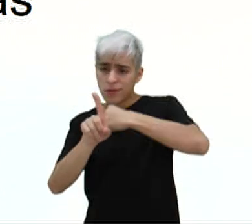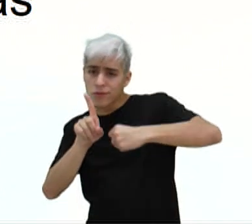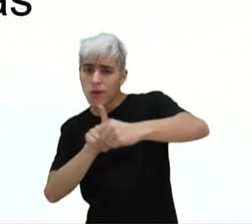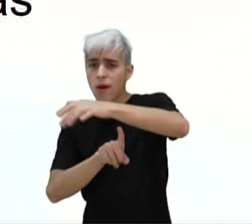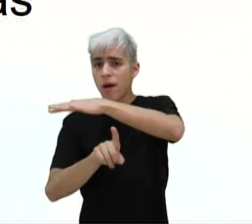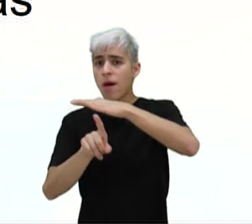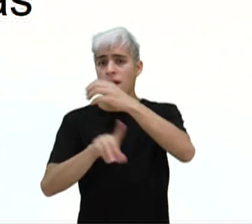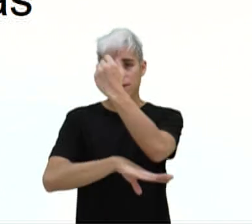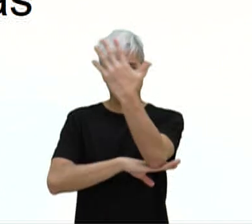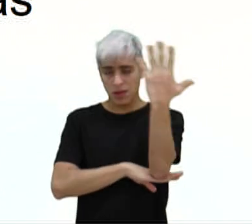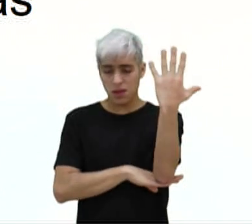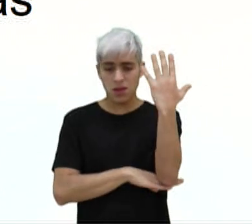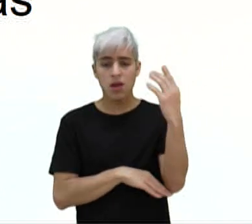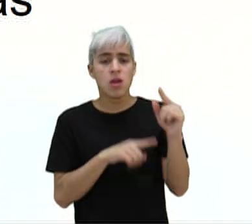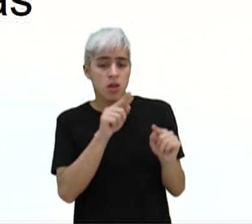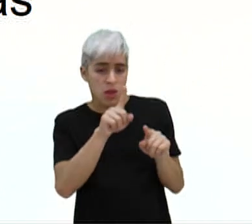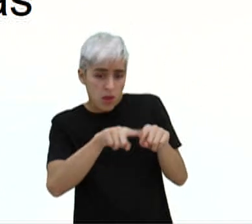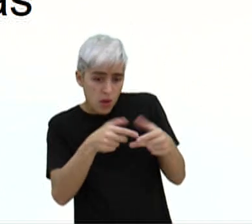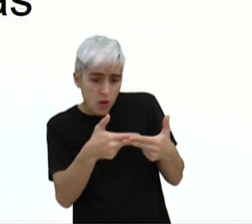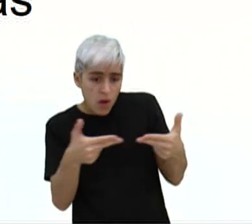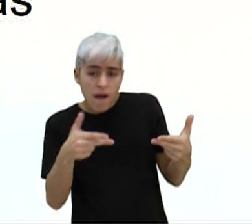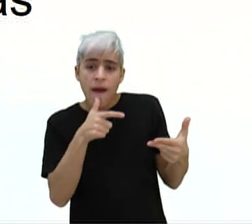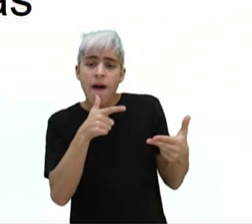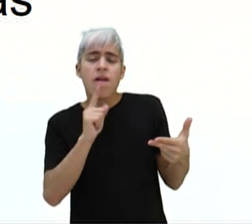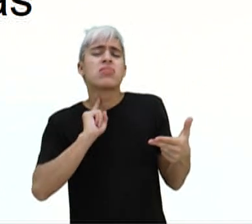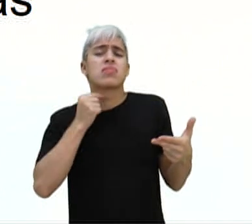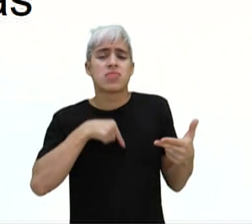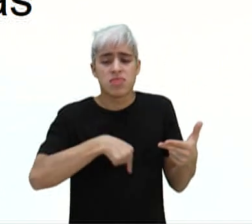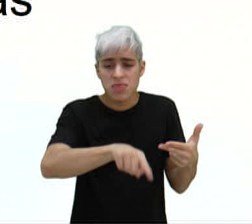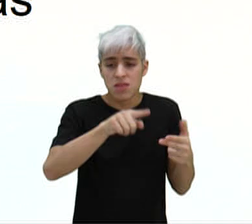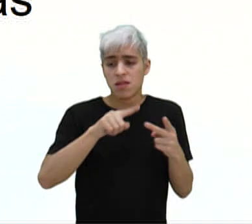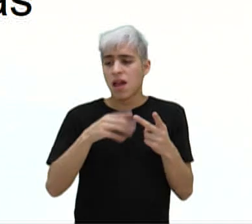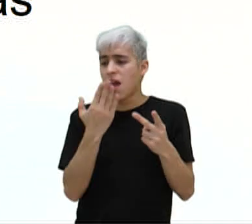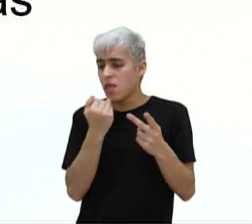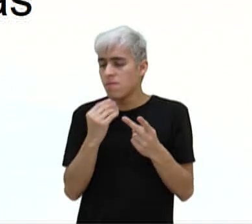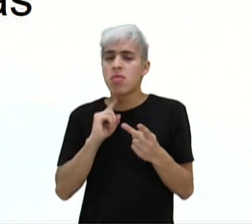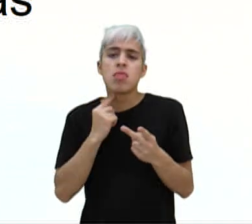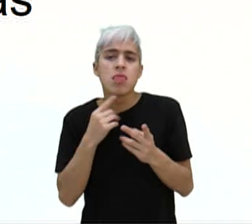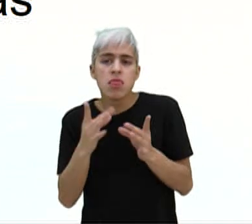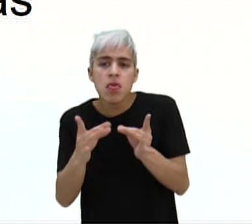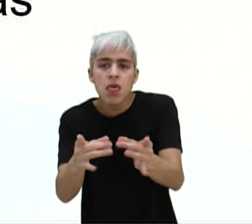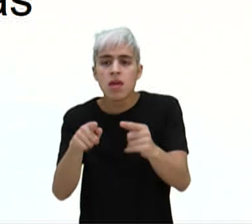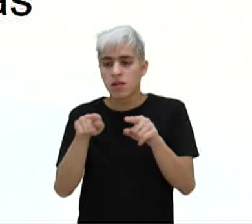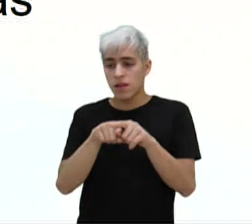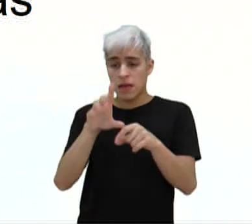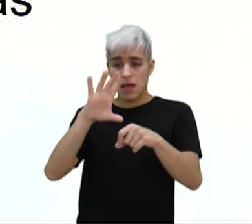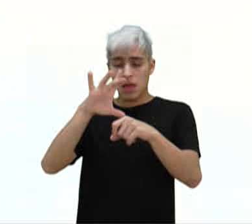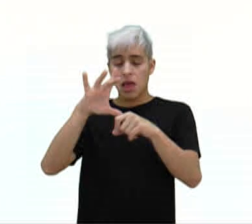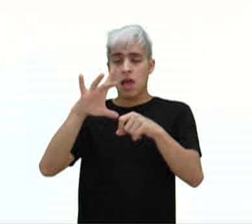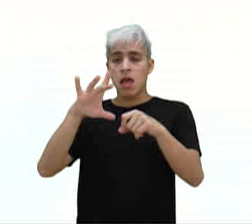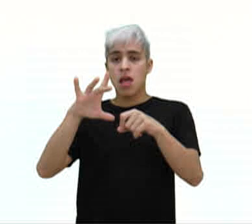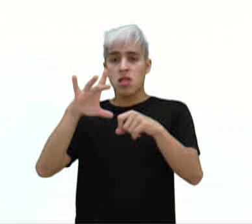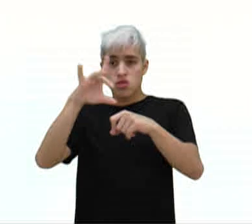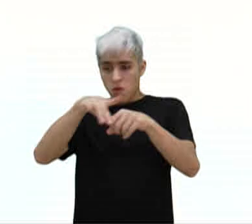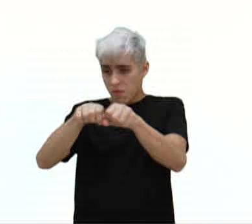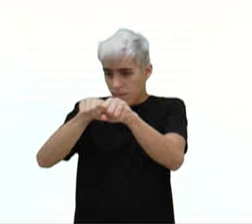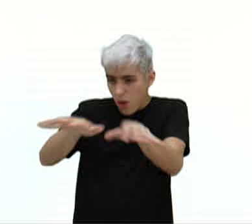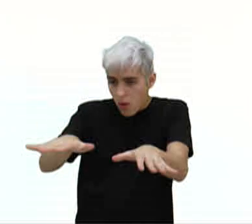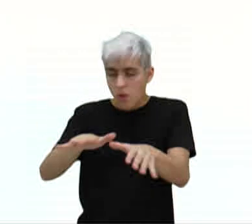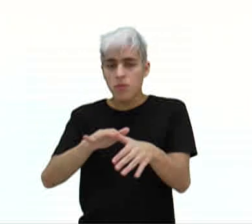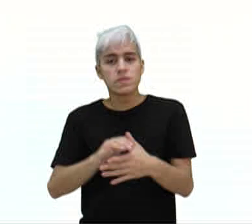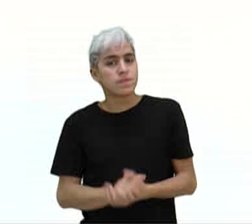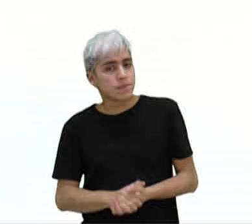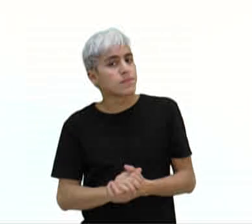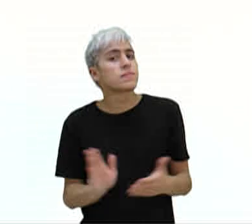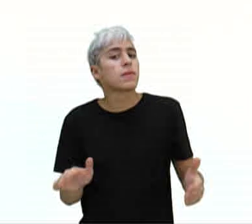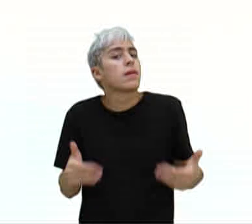socioambientais, como a poluição de recursos hídricos, a contaminação de alimentos e a transmissão de doenças.